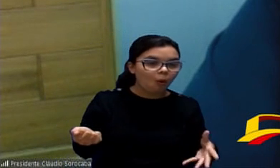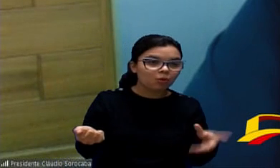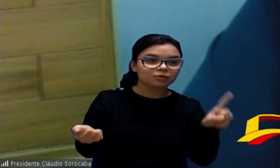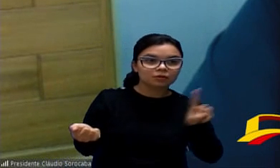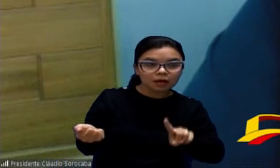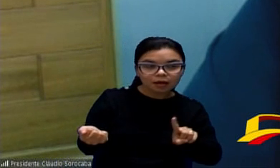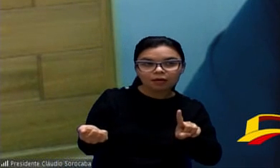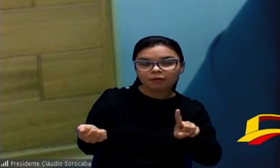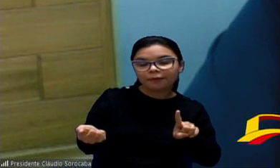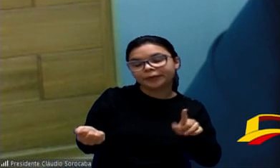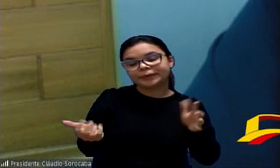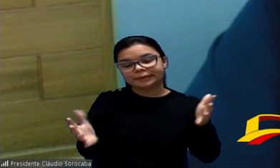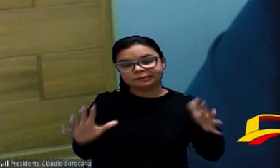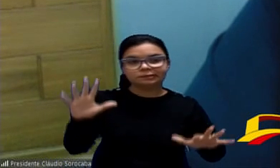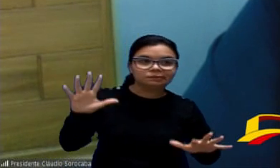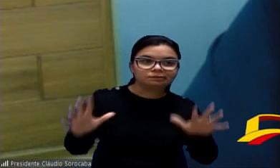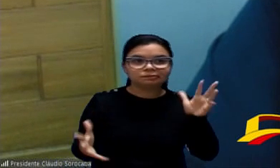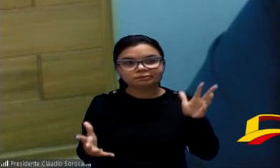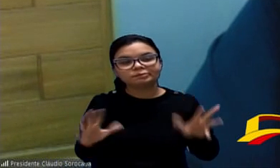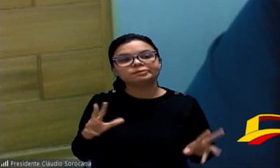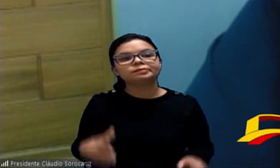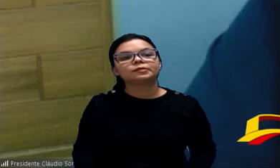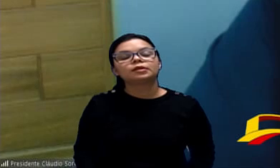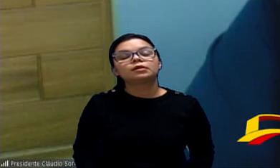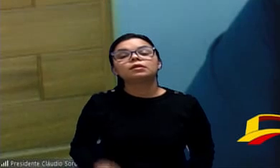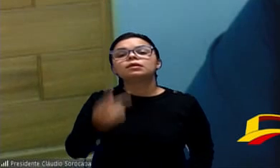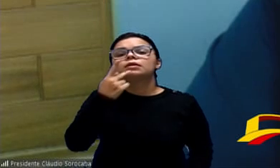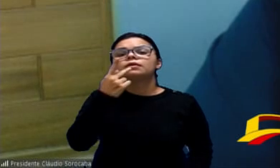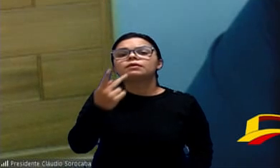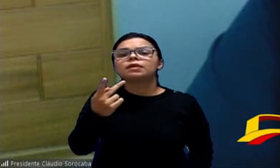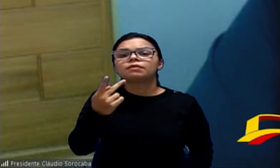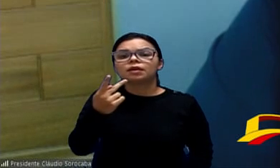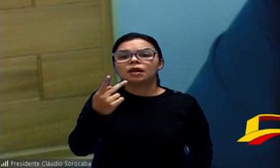Vereador Vitão, vai falar, vereador Vitão?